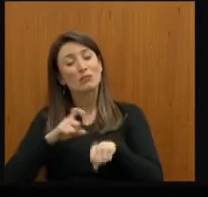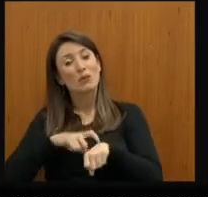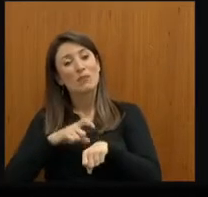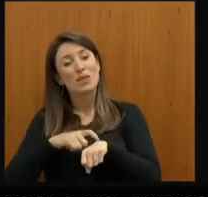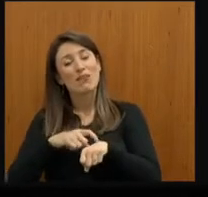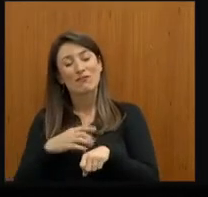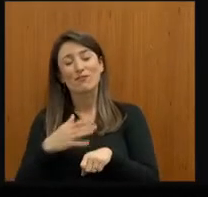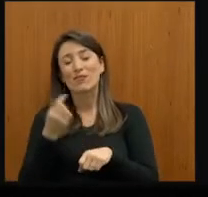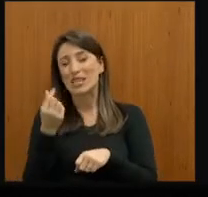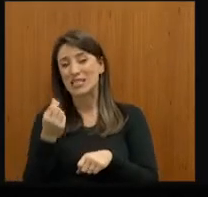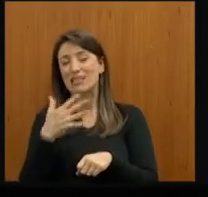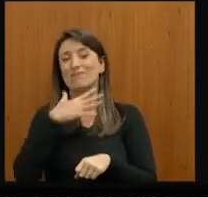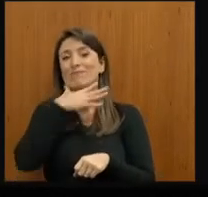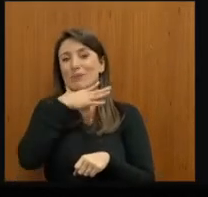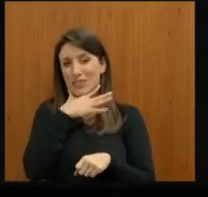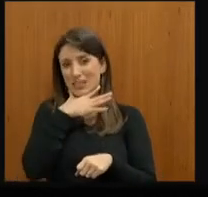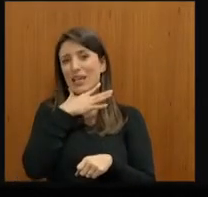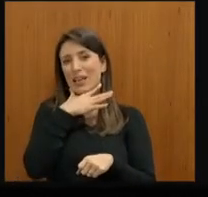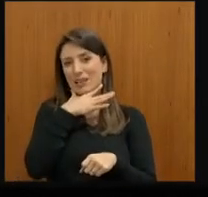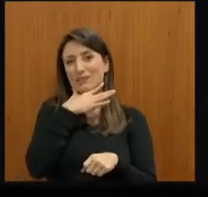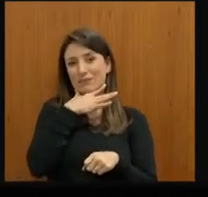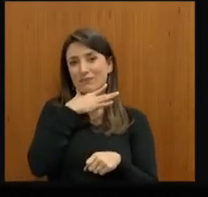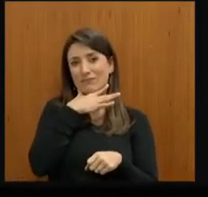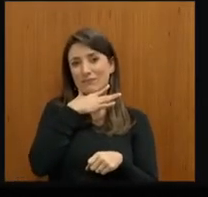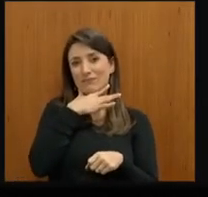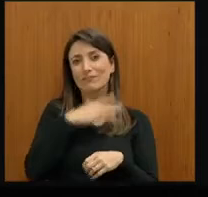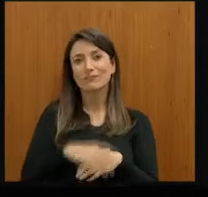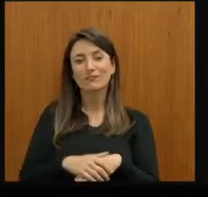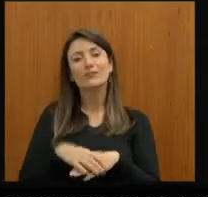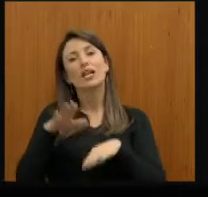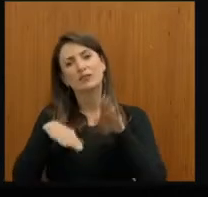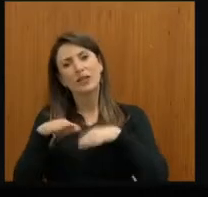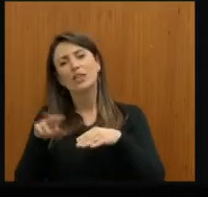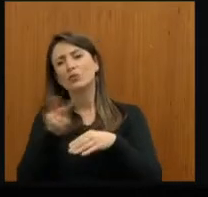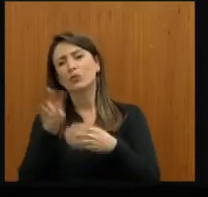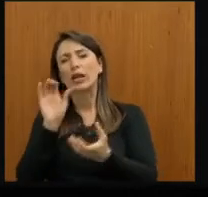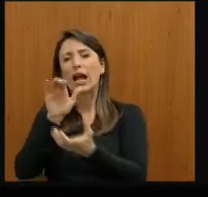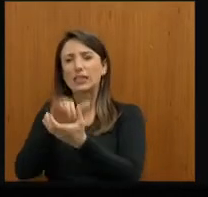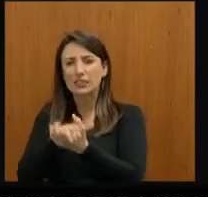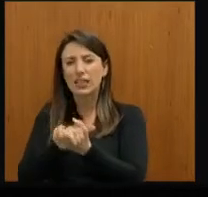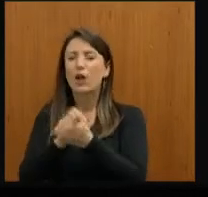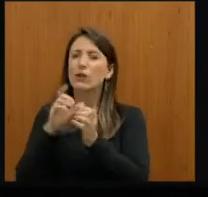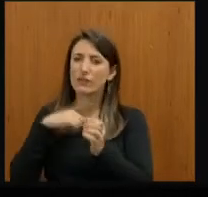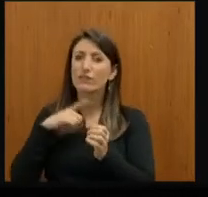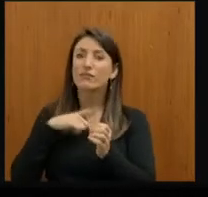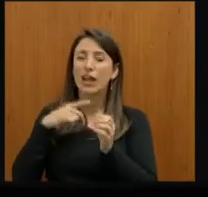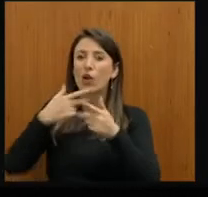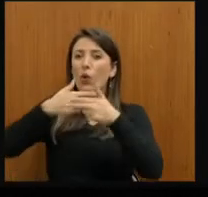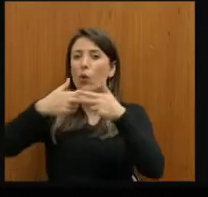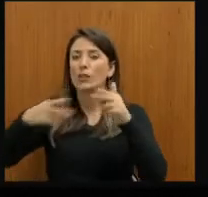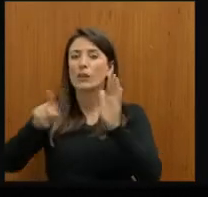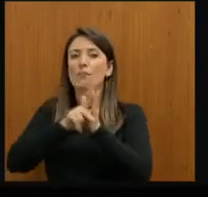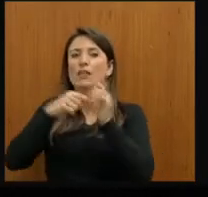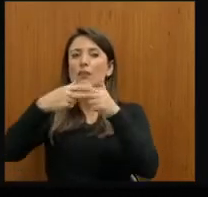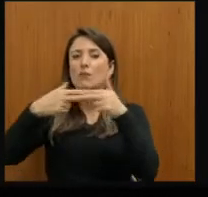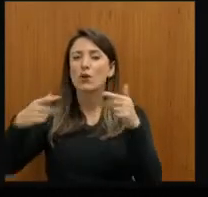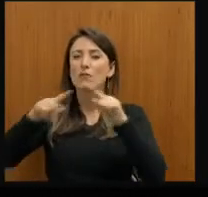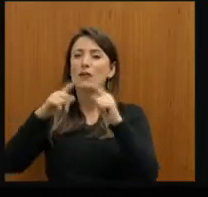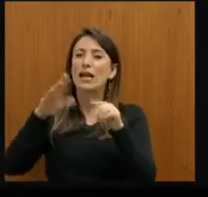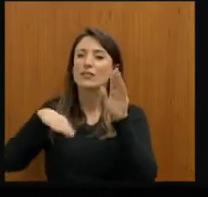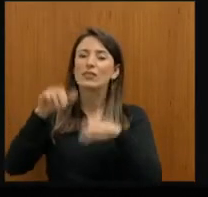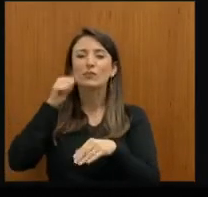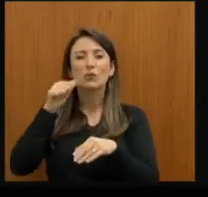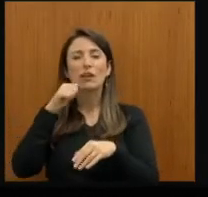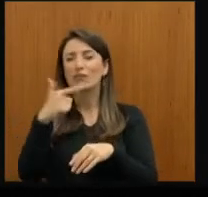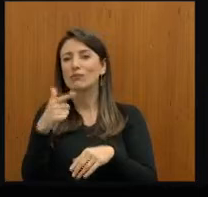apesar do casal ter uma um vaso patrimônio essa mulher pode não estar tendo da festa patrimônio